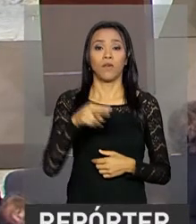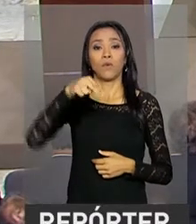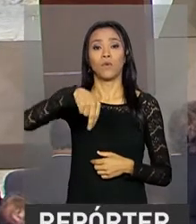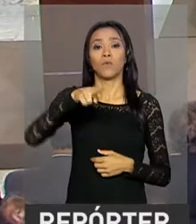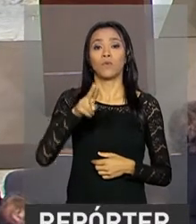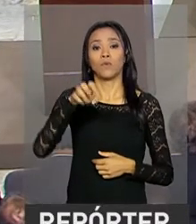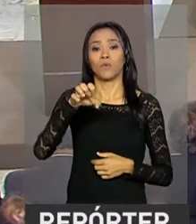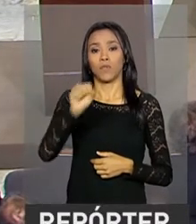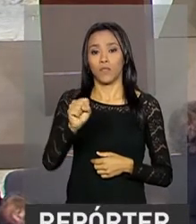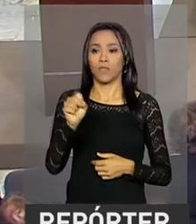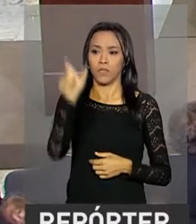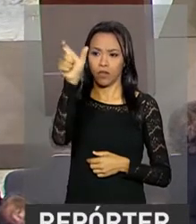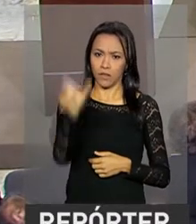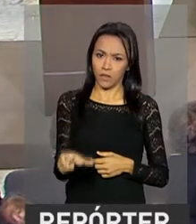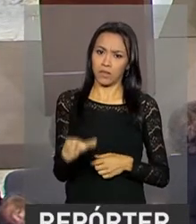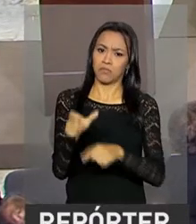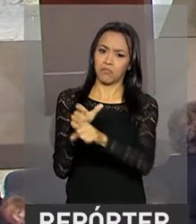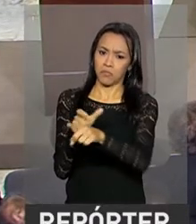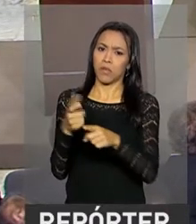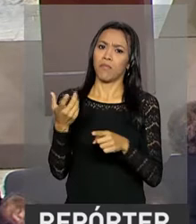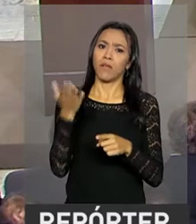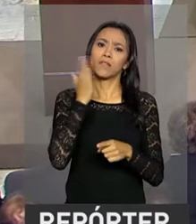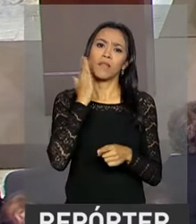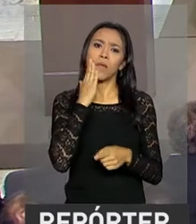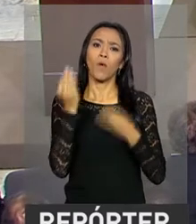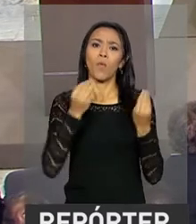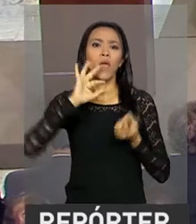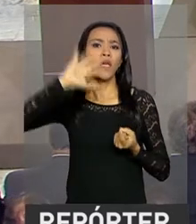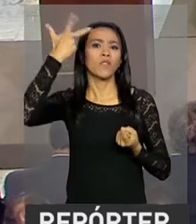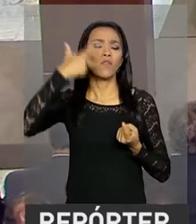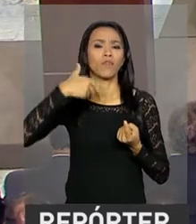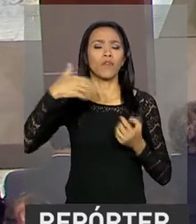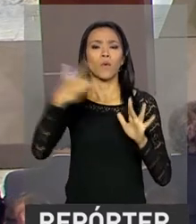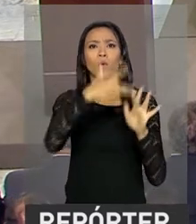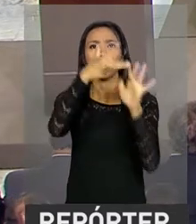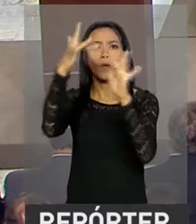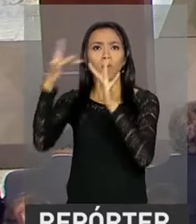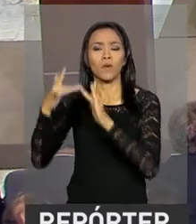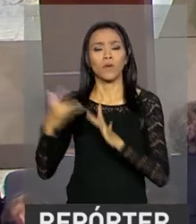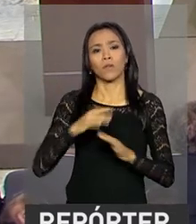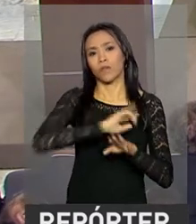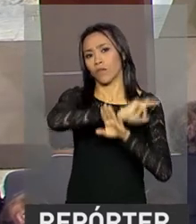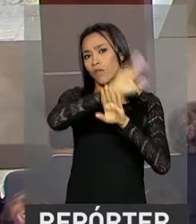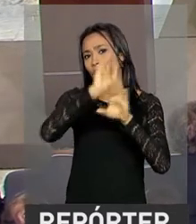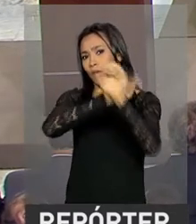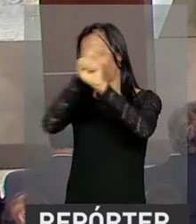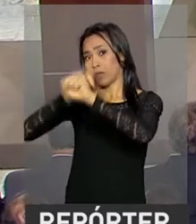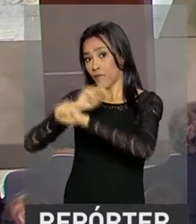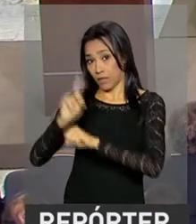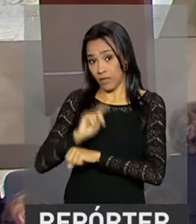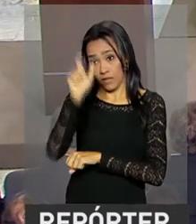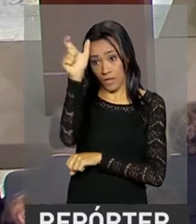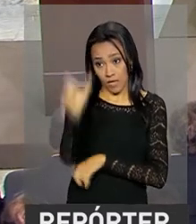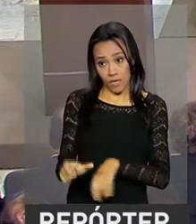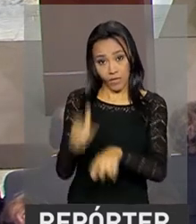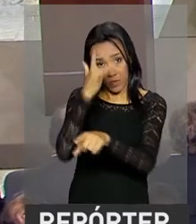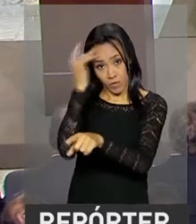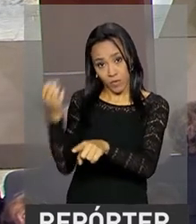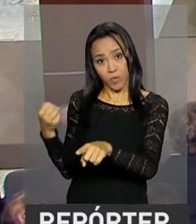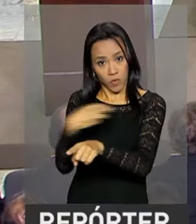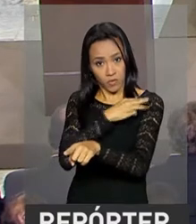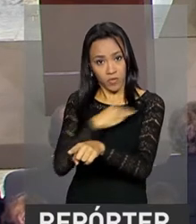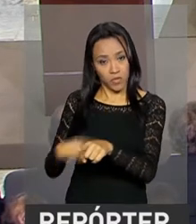aloísio para encarar o mundo das relações internacionais e o aloísio vai precisamente fazer este papel